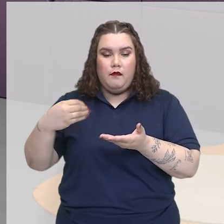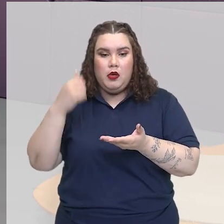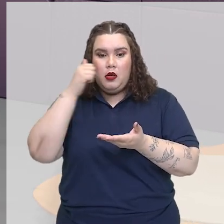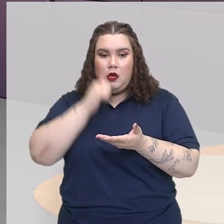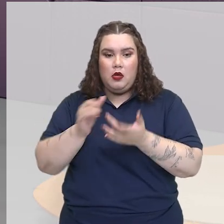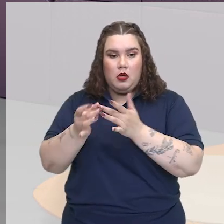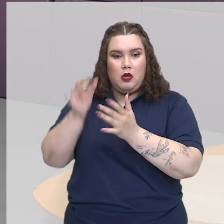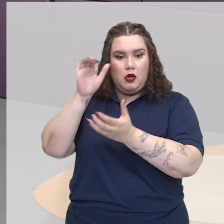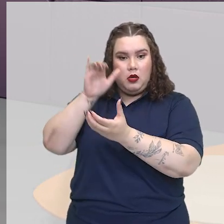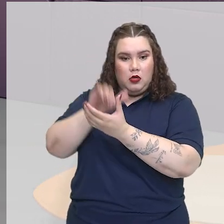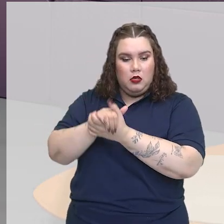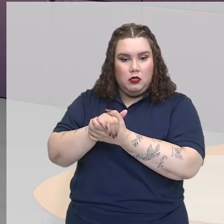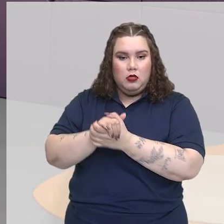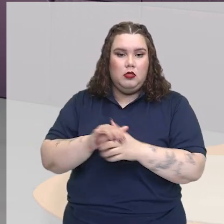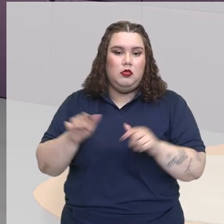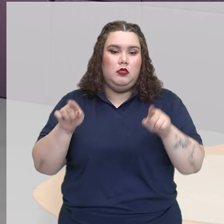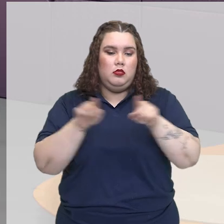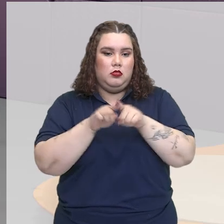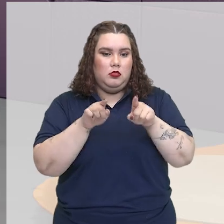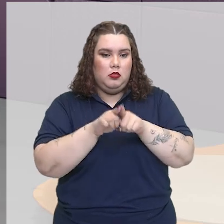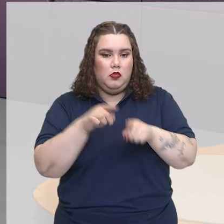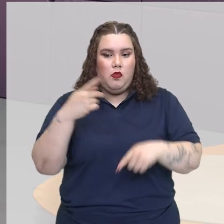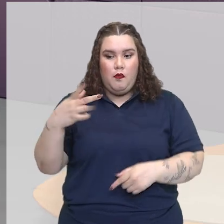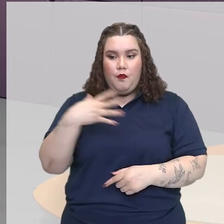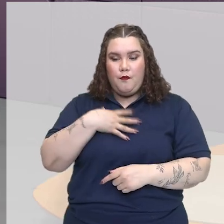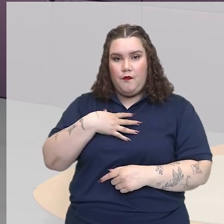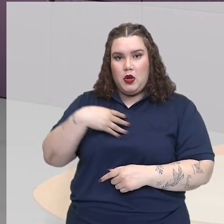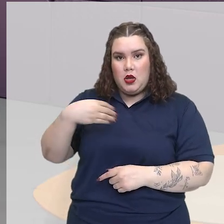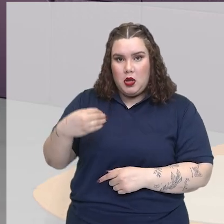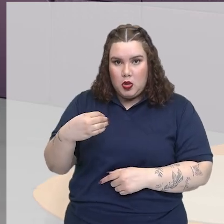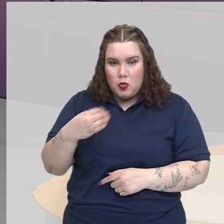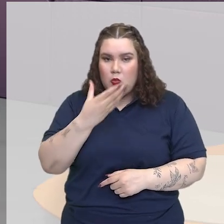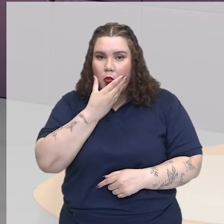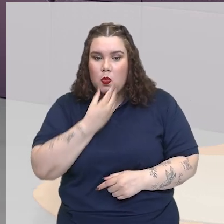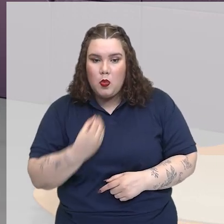senhor e no armamento do filho deste.